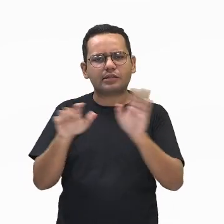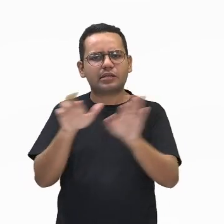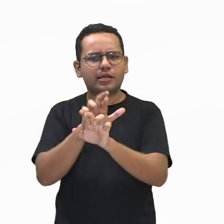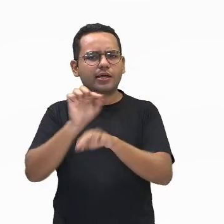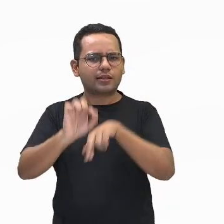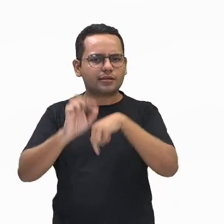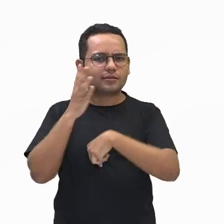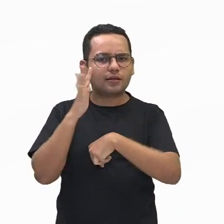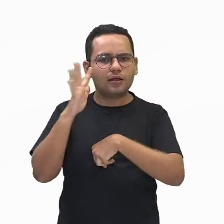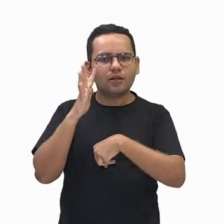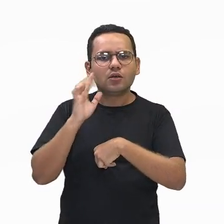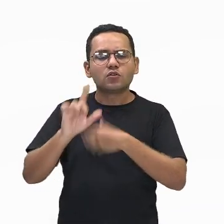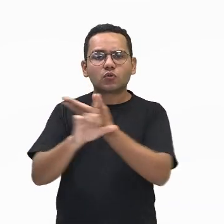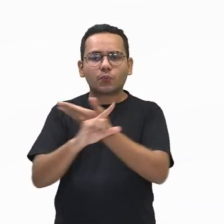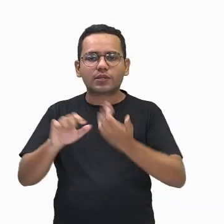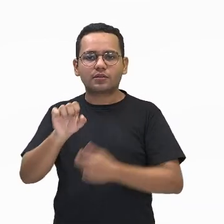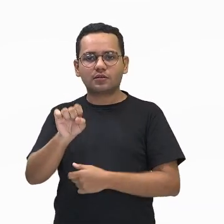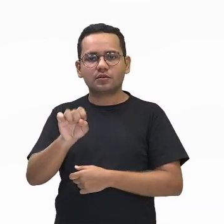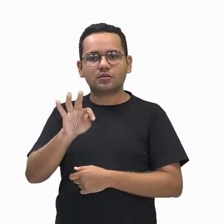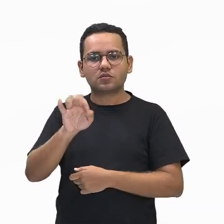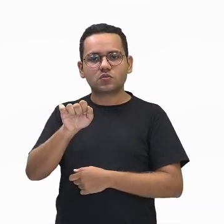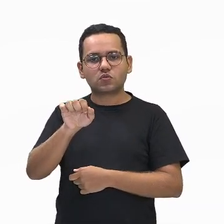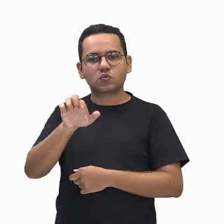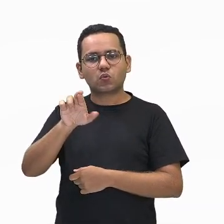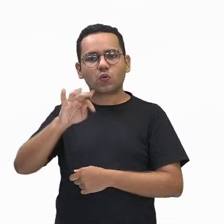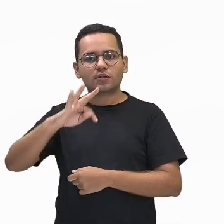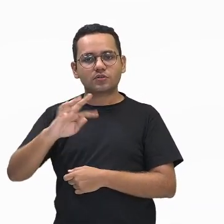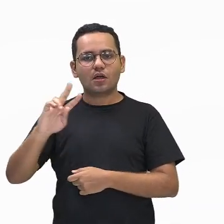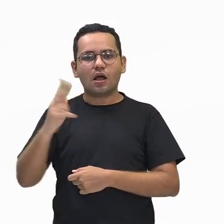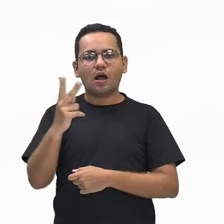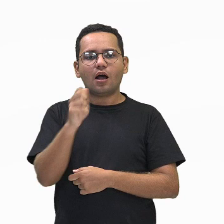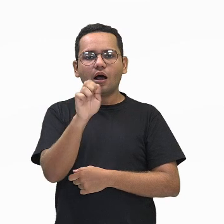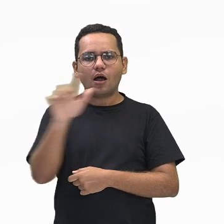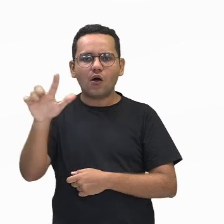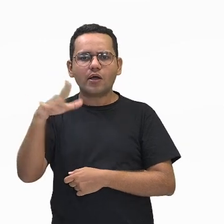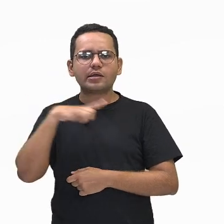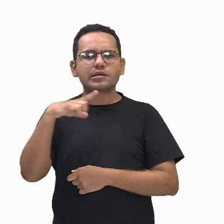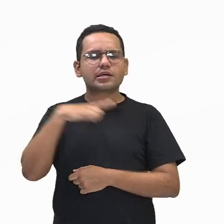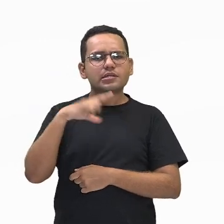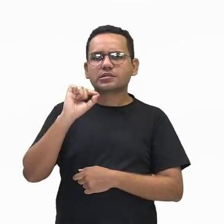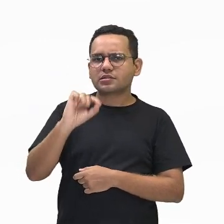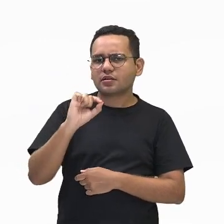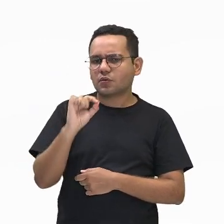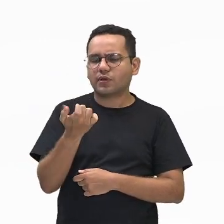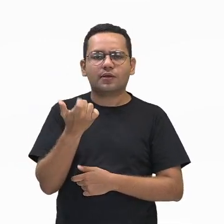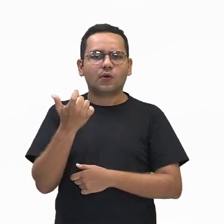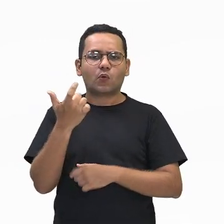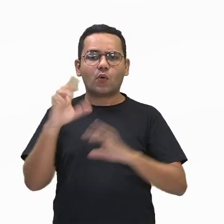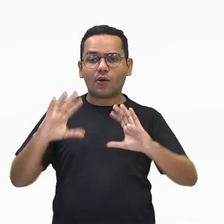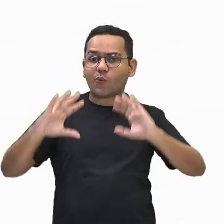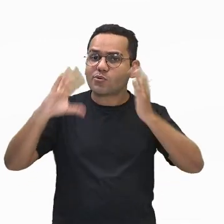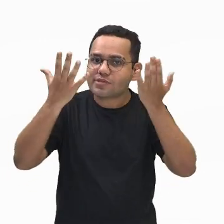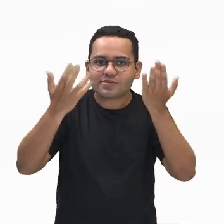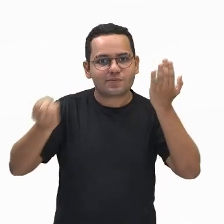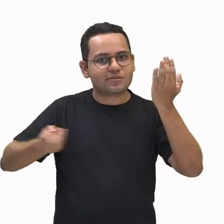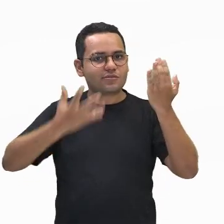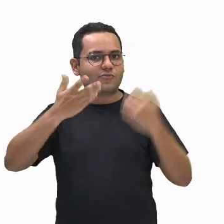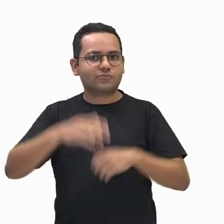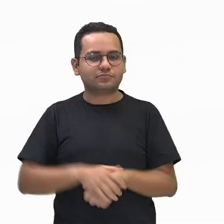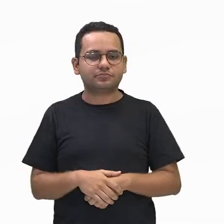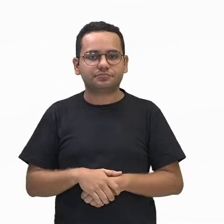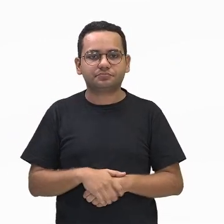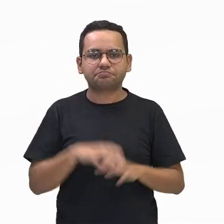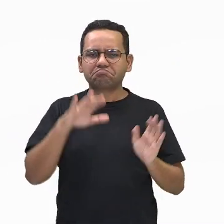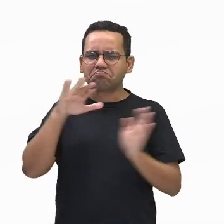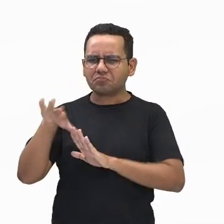pensamento de Stuart Hall, que a compreende como uma celebração móvel. O que Stuart Hall quer dizer com isso? Ele está querendo dizer